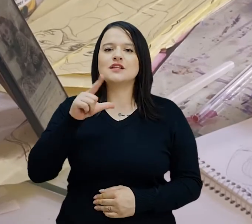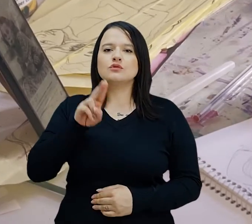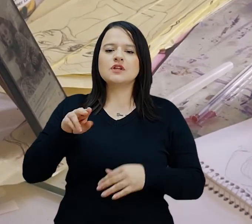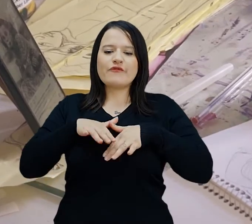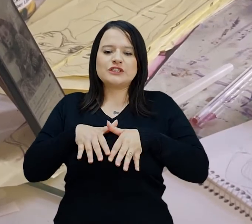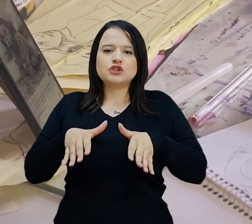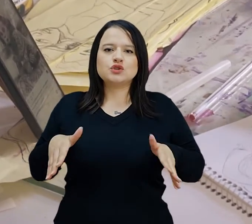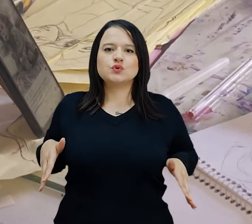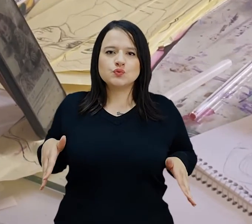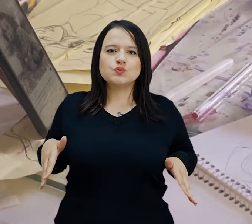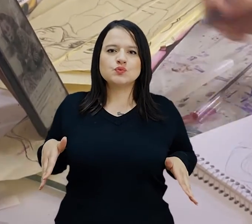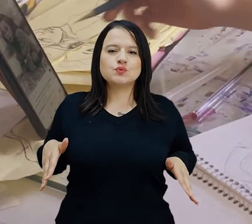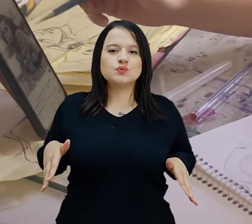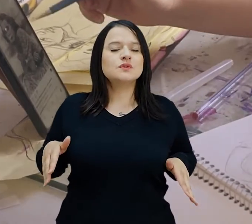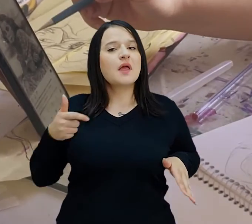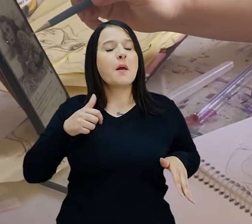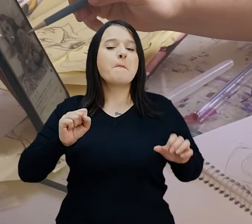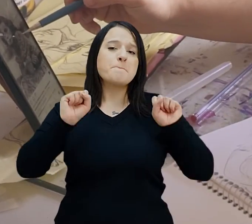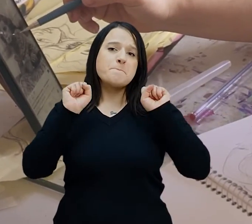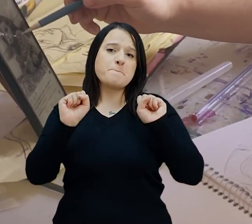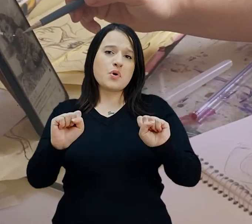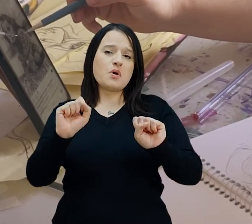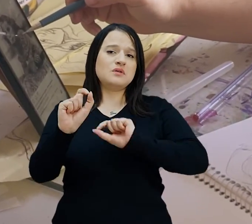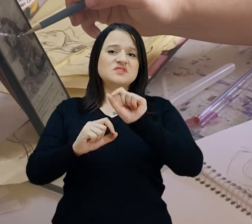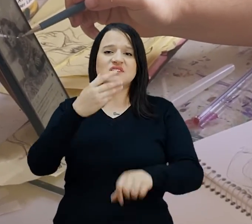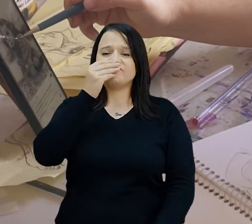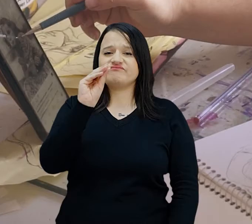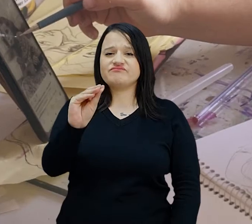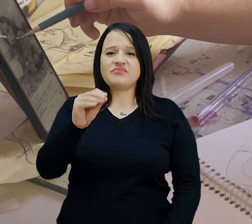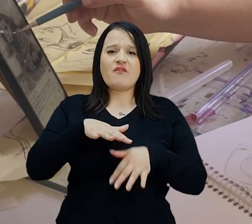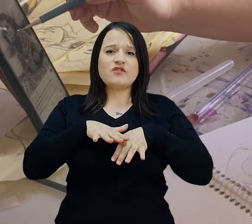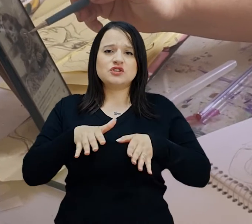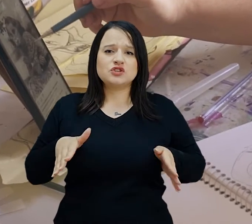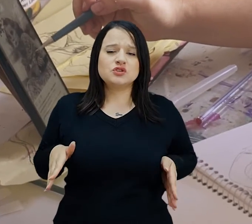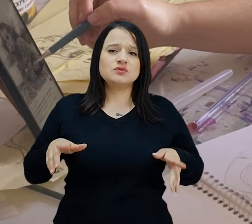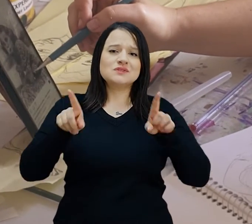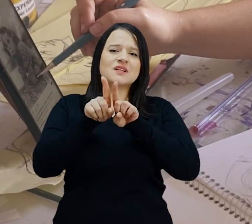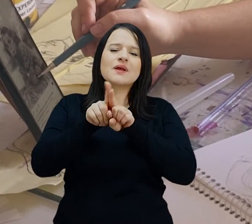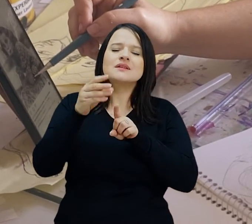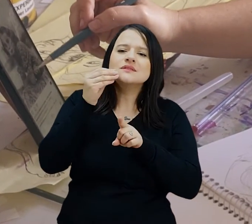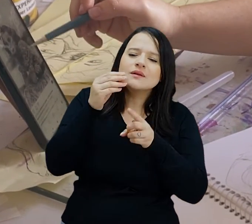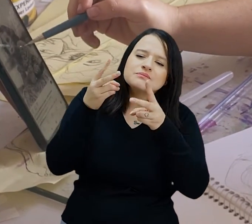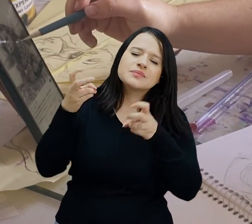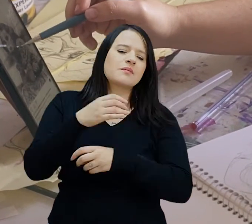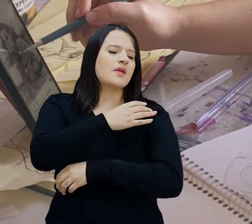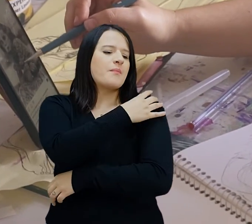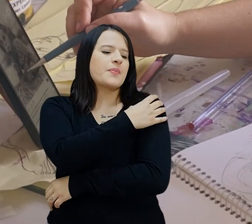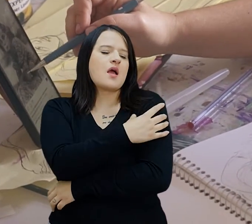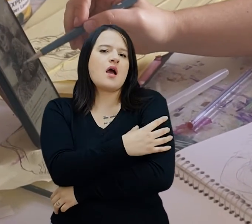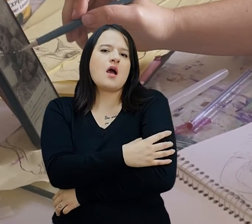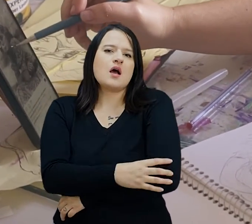Aí aqui ela tá com um vestido, né? Eu posso simplesmente ignorar o vestido